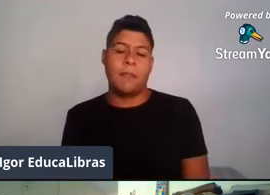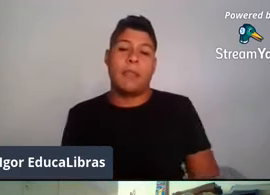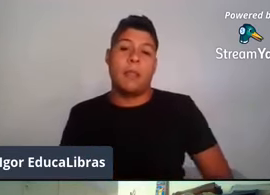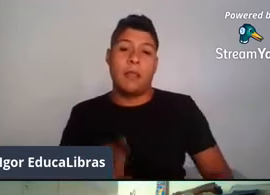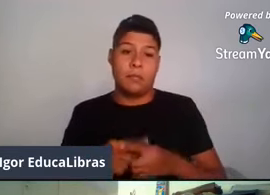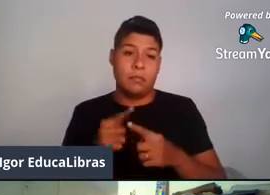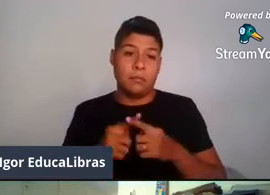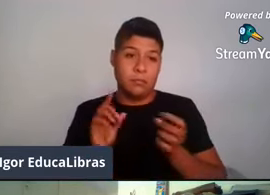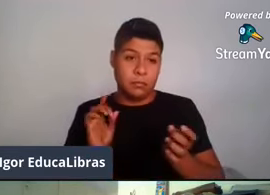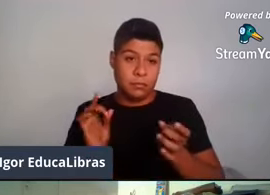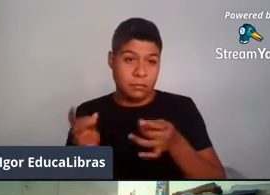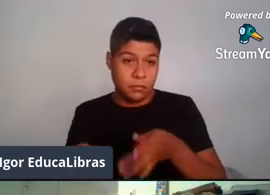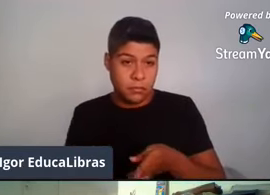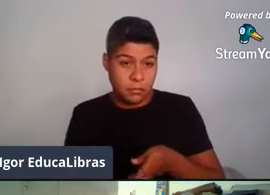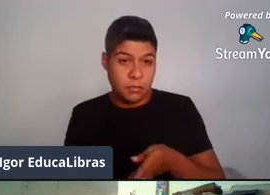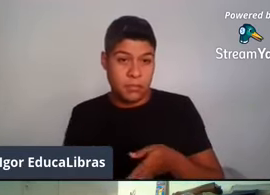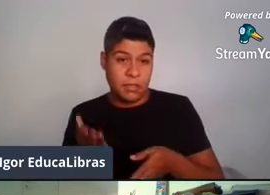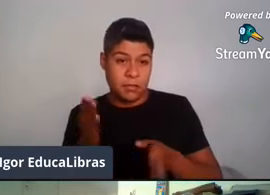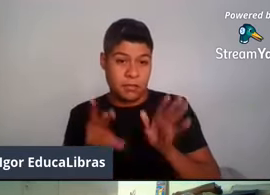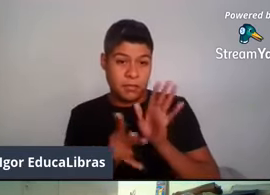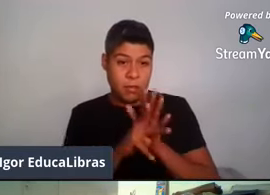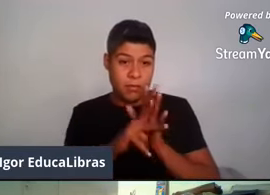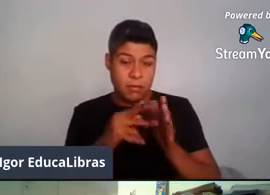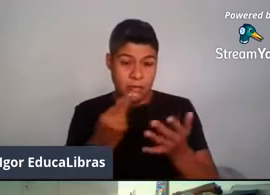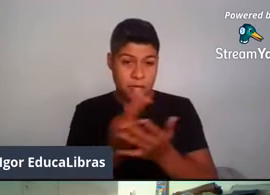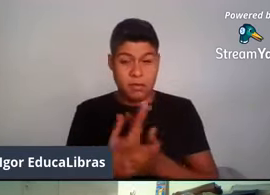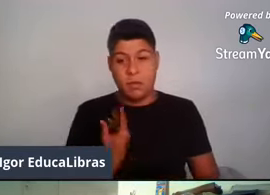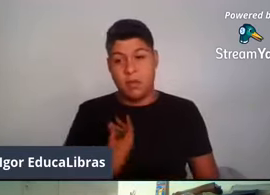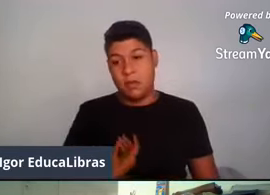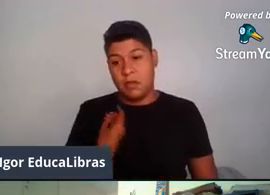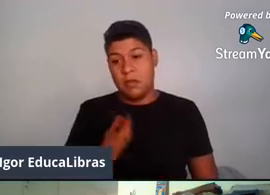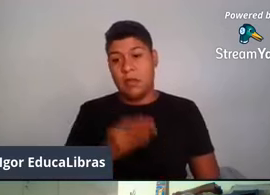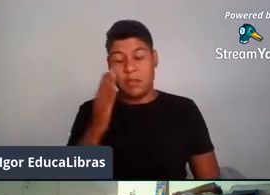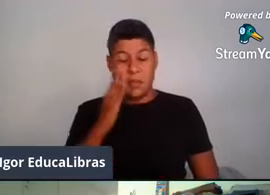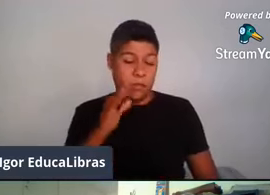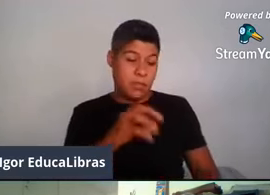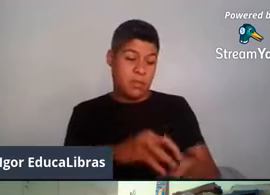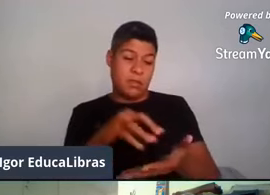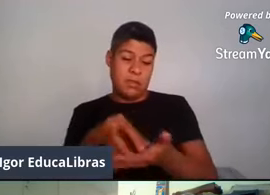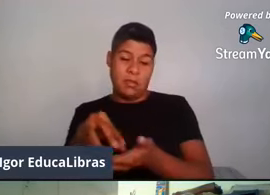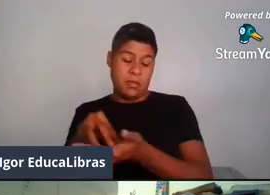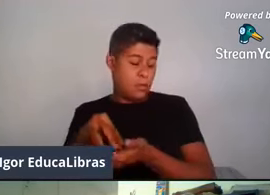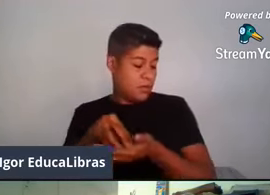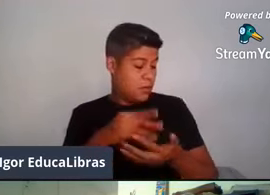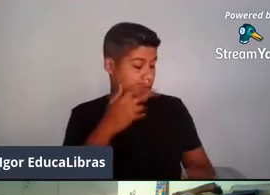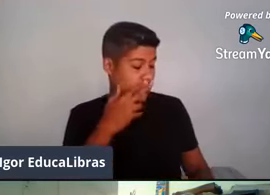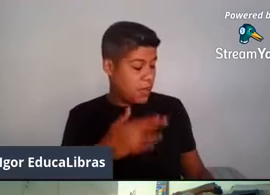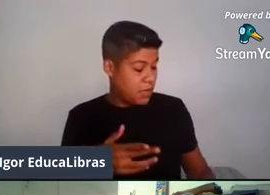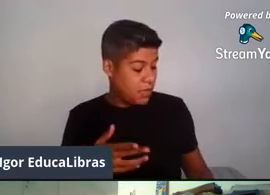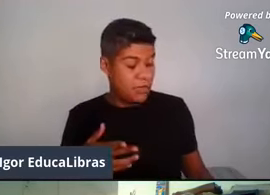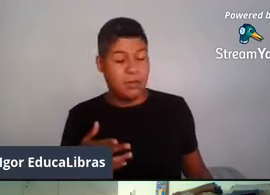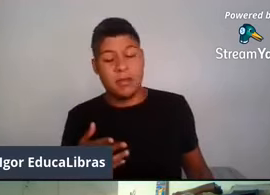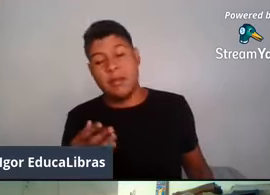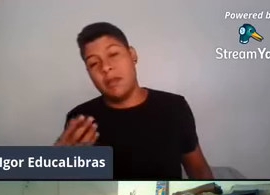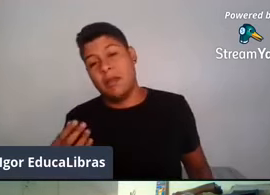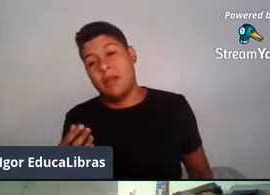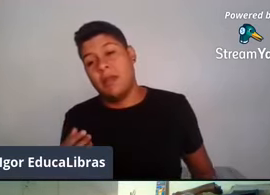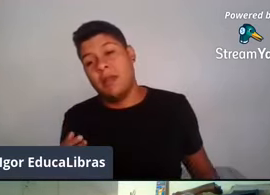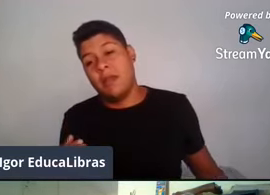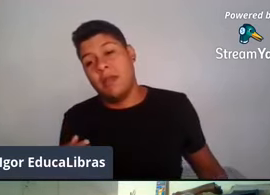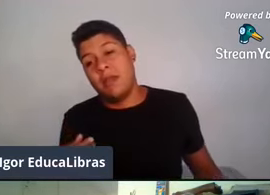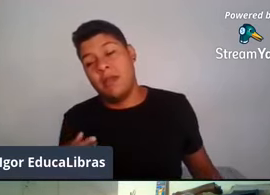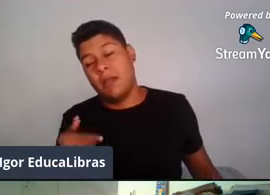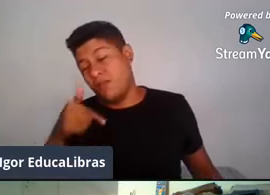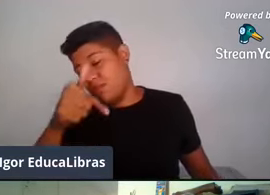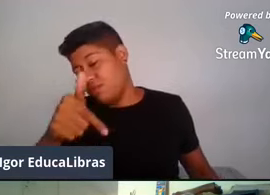deixar, pela própria situação que a gente vive, os segmentos acabam, cada tipo de deficiência procura defender o